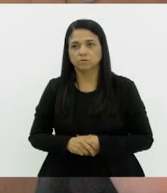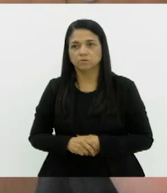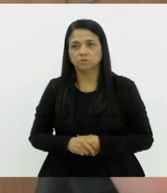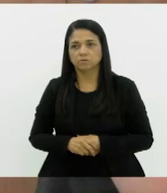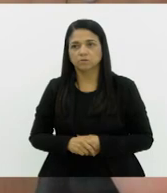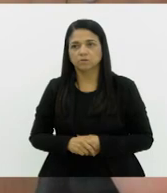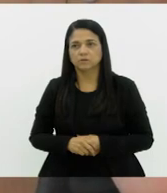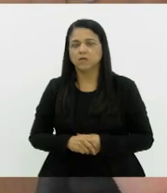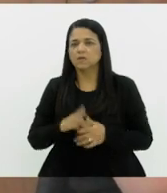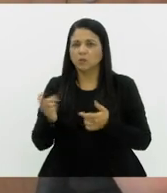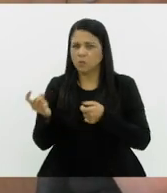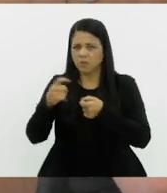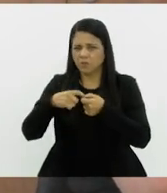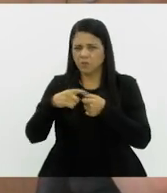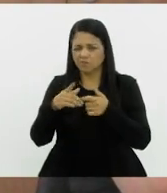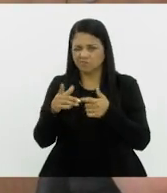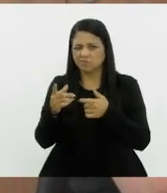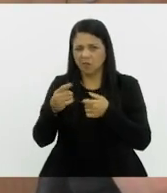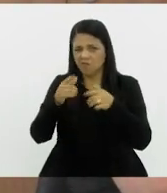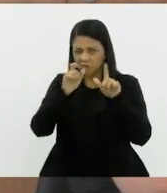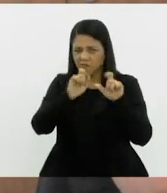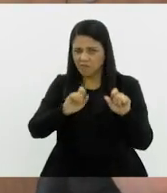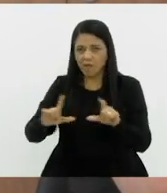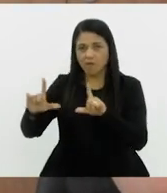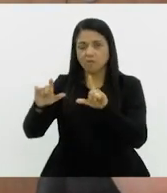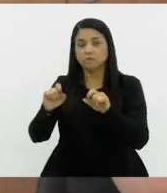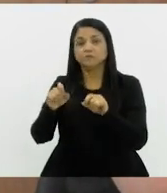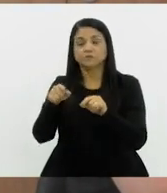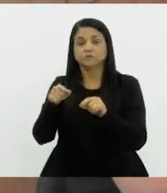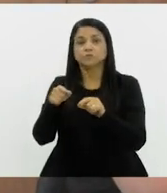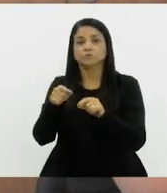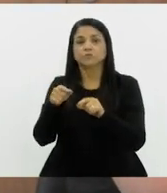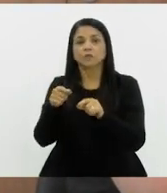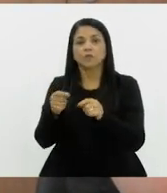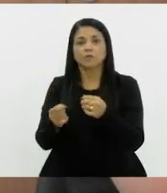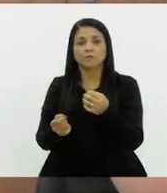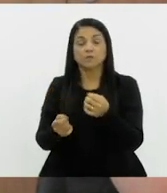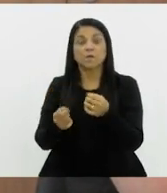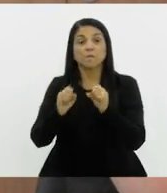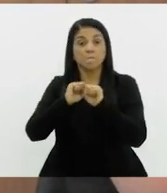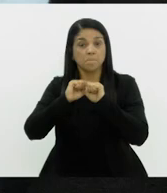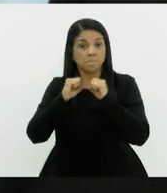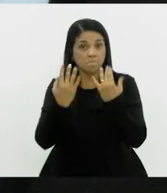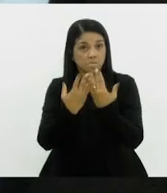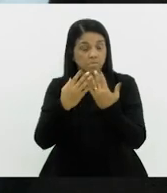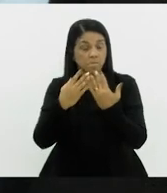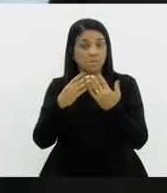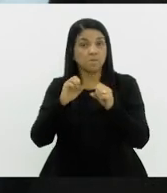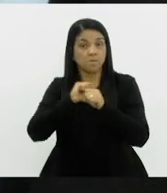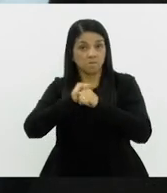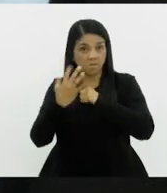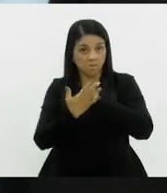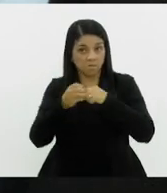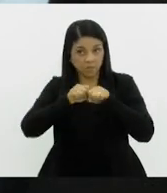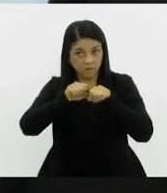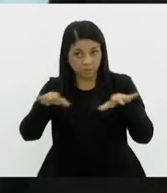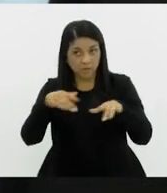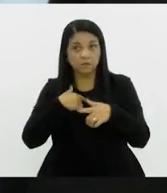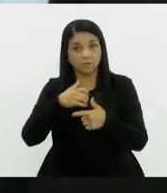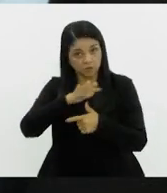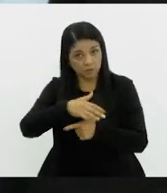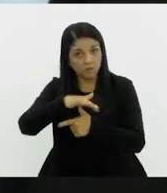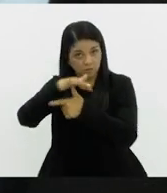Passou um a mais, mas não tem problema. Pode passar, por favor. No combate à pandemia, nós tivemos aeronaves fazendo distribuição